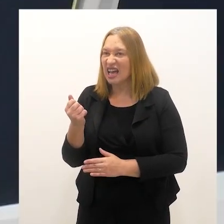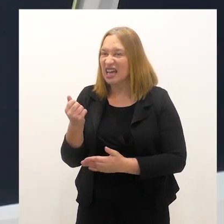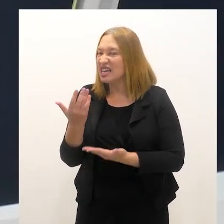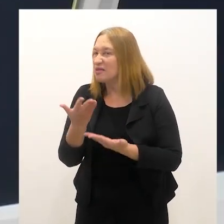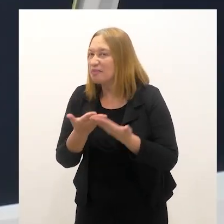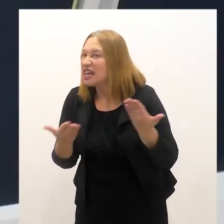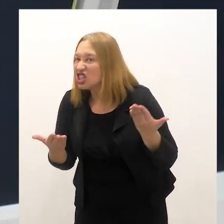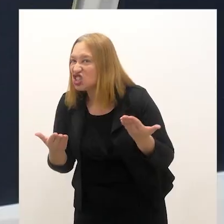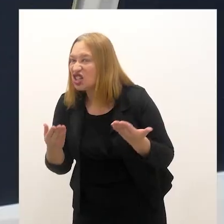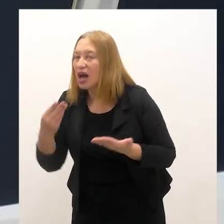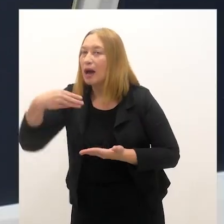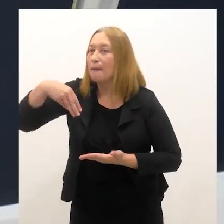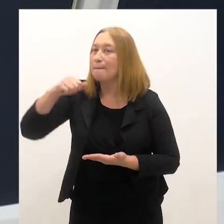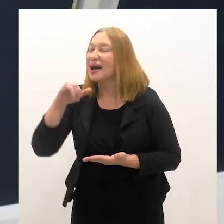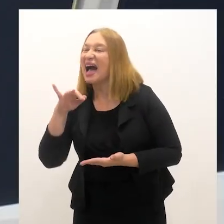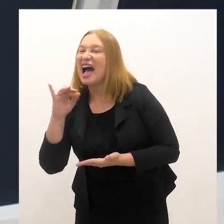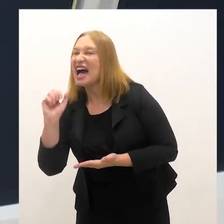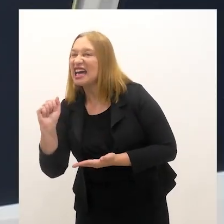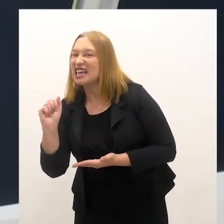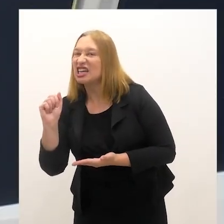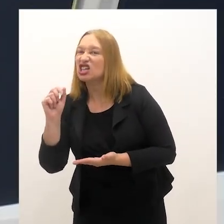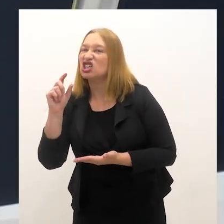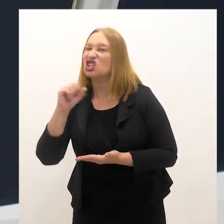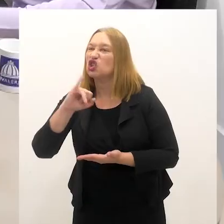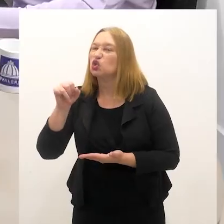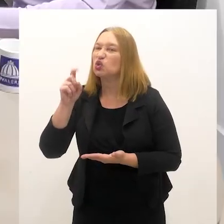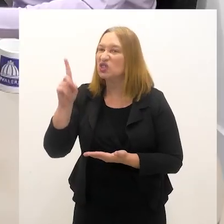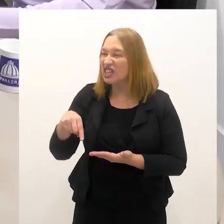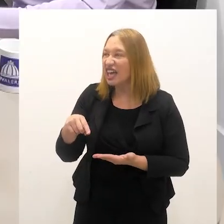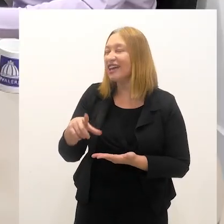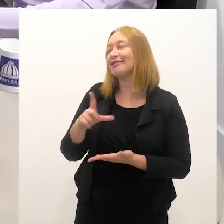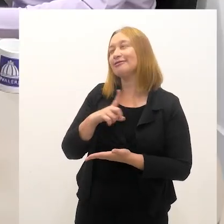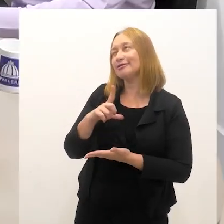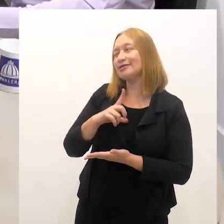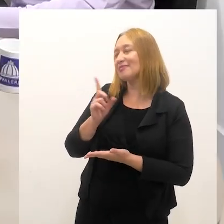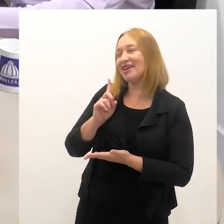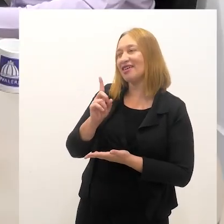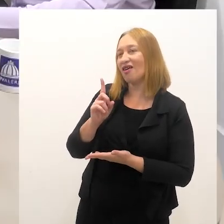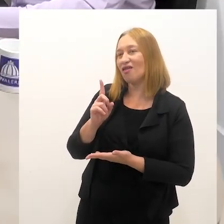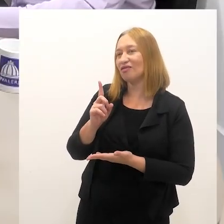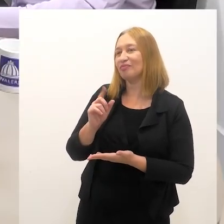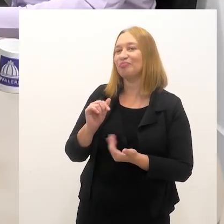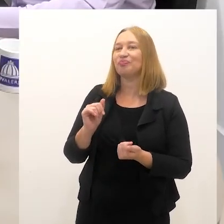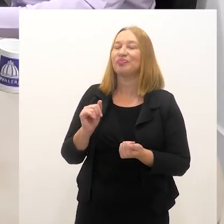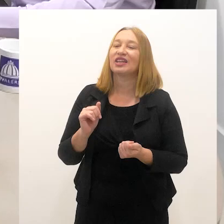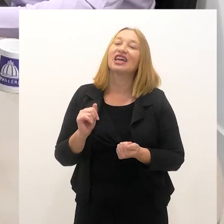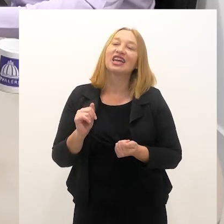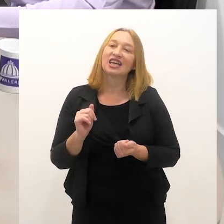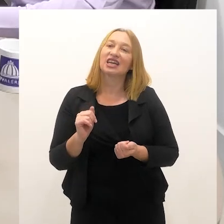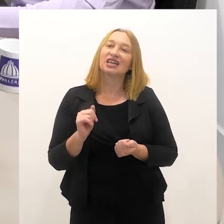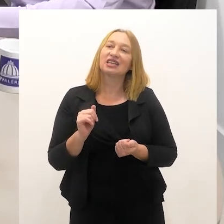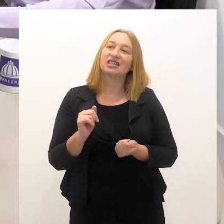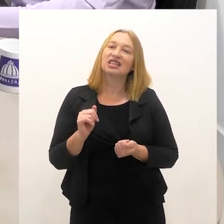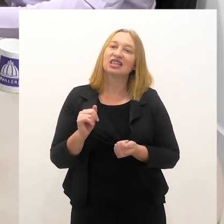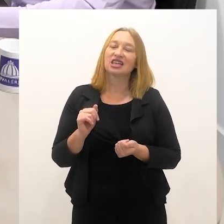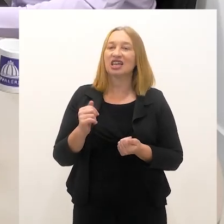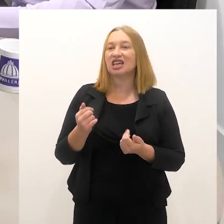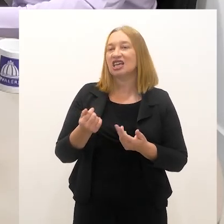Não. De Maria José, editora Ática. Pois é, tinha vários da editora assim. Ática,